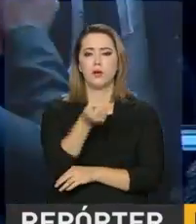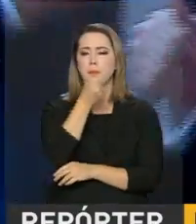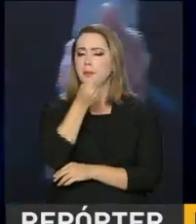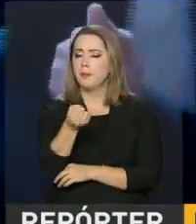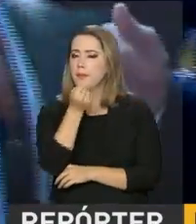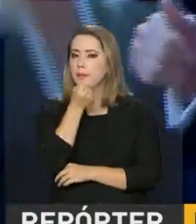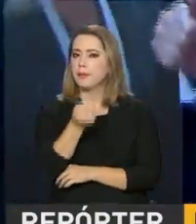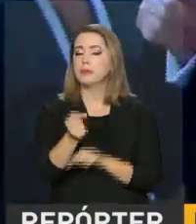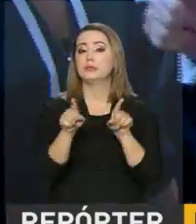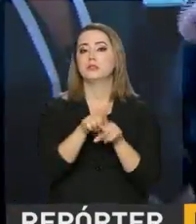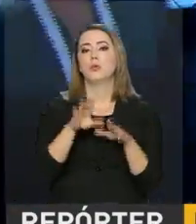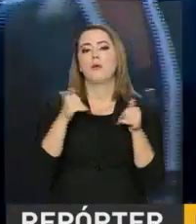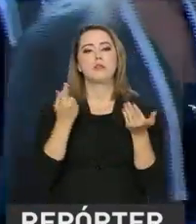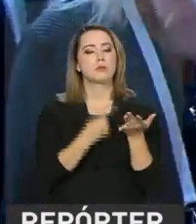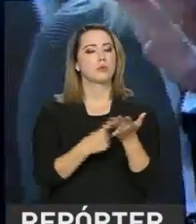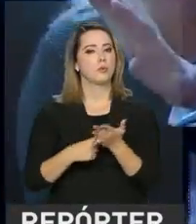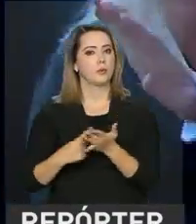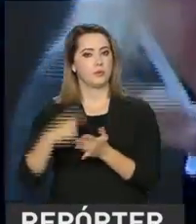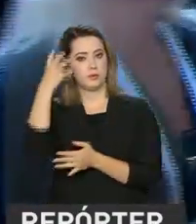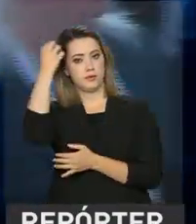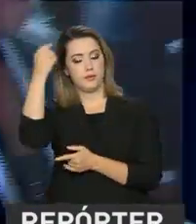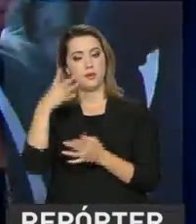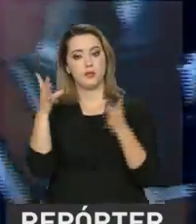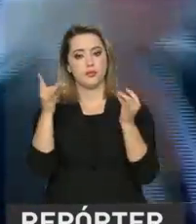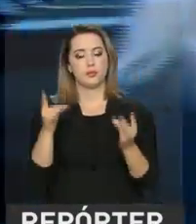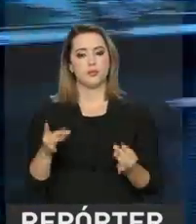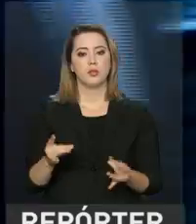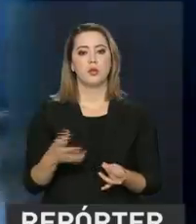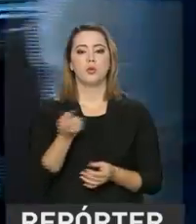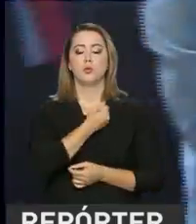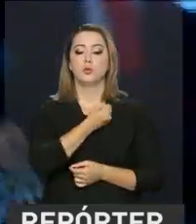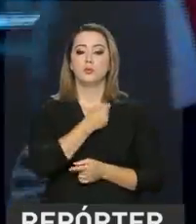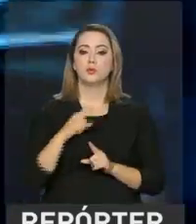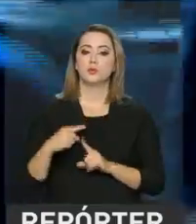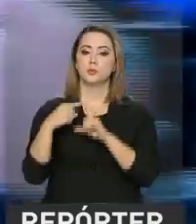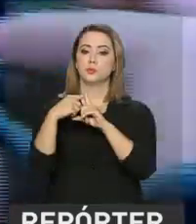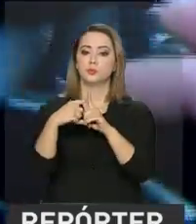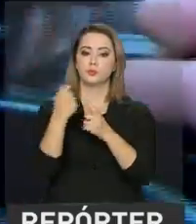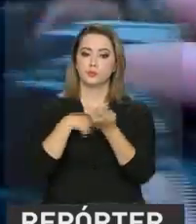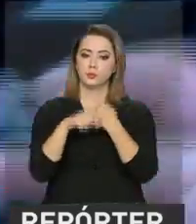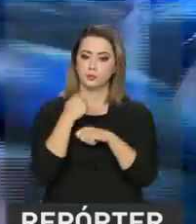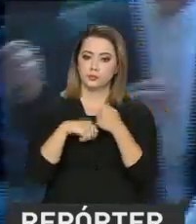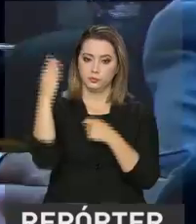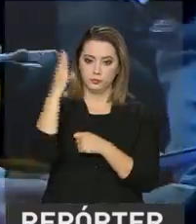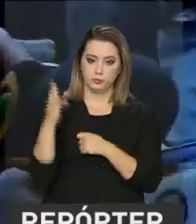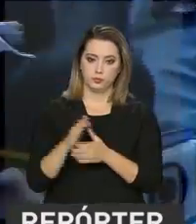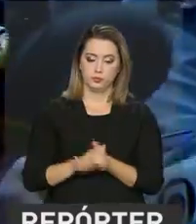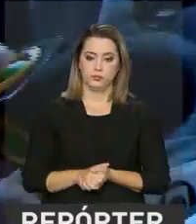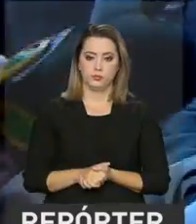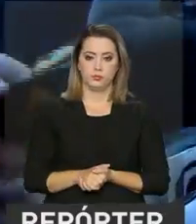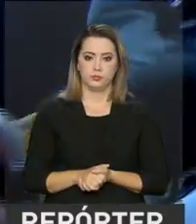os jornalistas sobre a agenda da viagem e destacou indicadores positivos da economia brasileira.